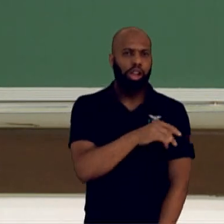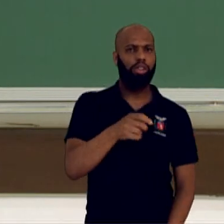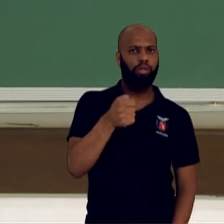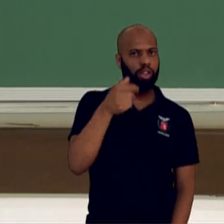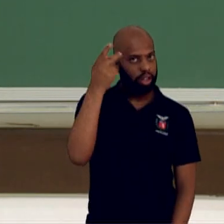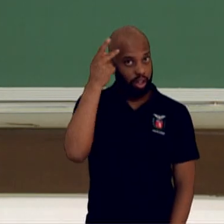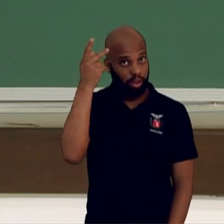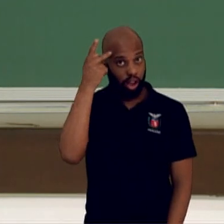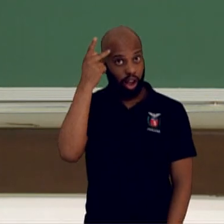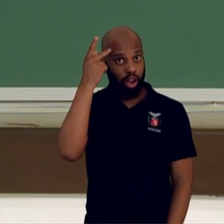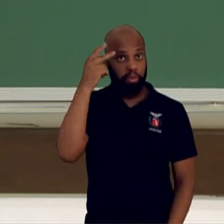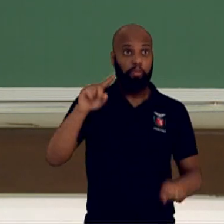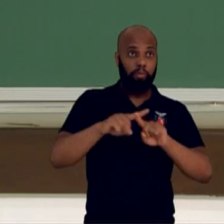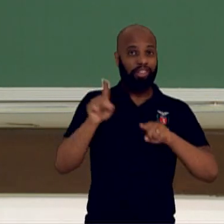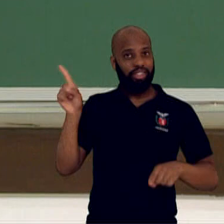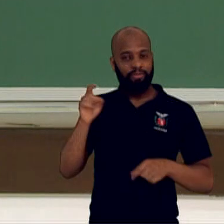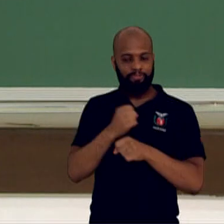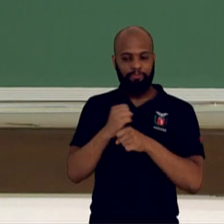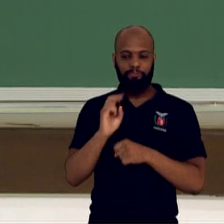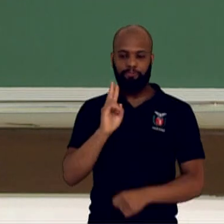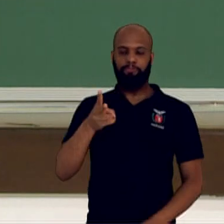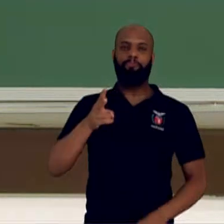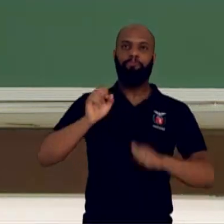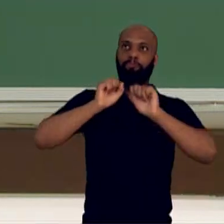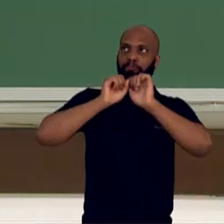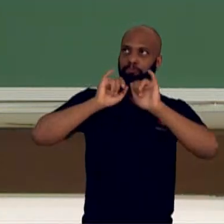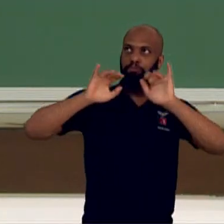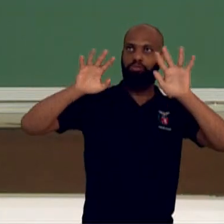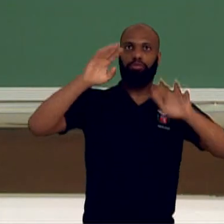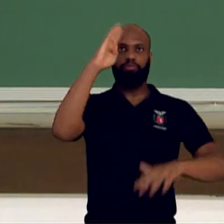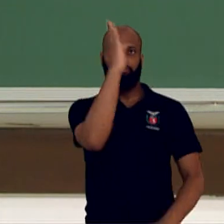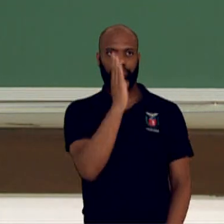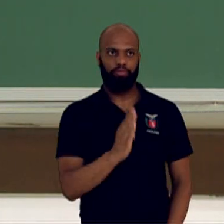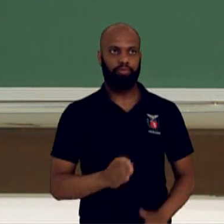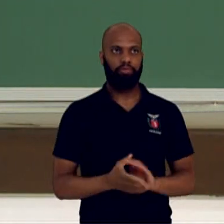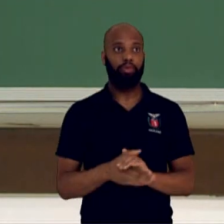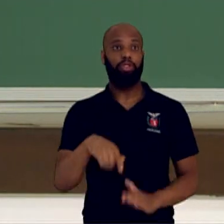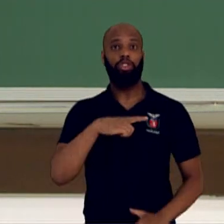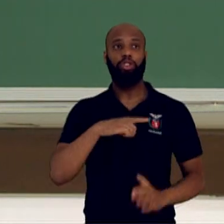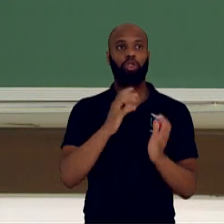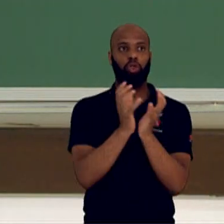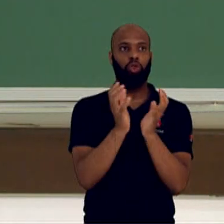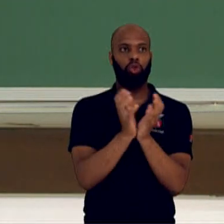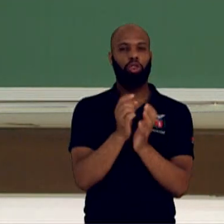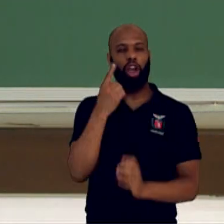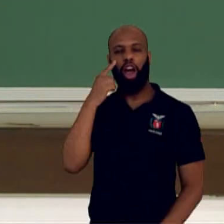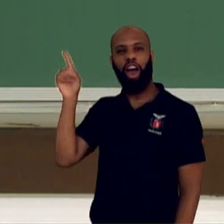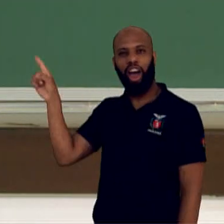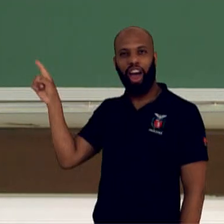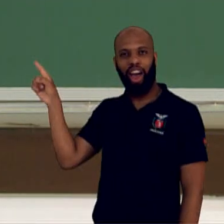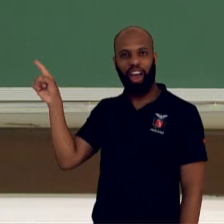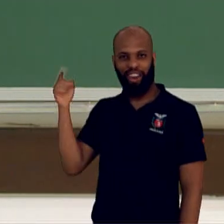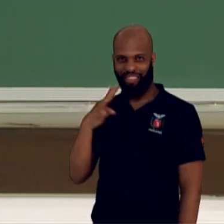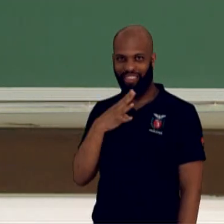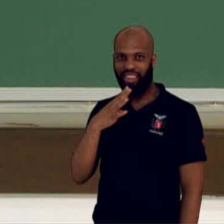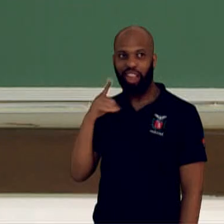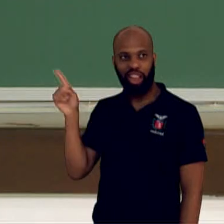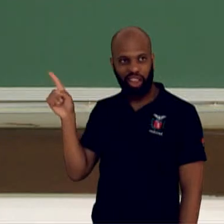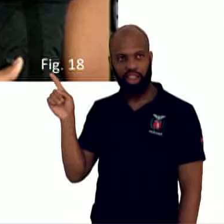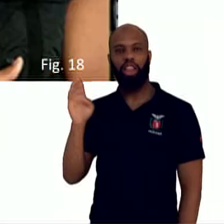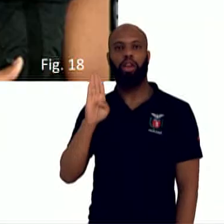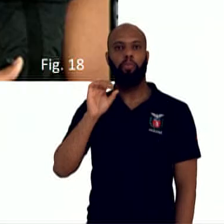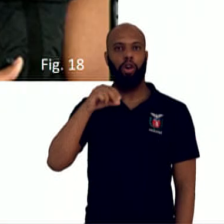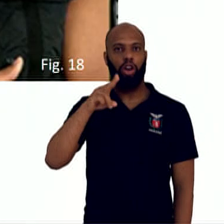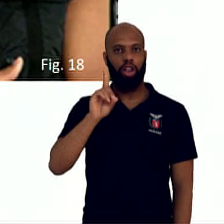se espalhou. E eles lançaram um grupo que se chamava Bonde do Tigrão. E foi esse grupo,